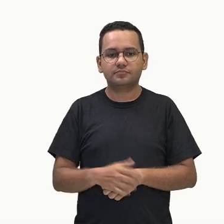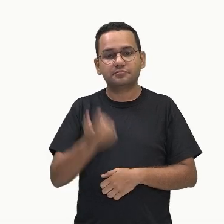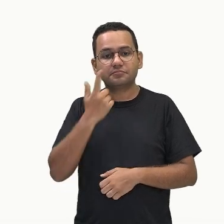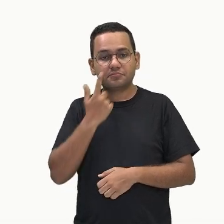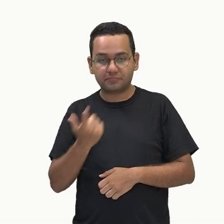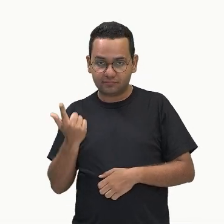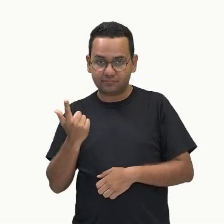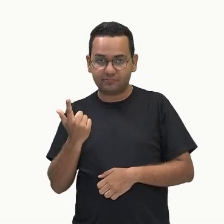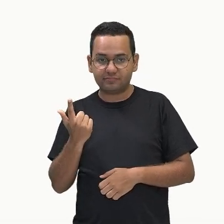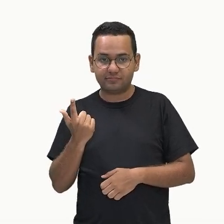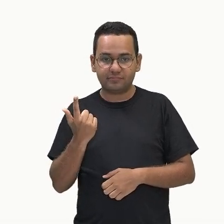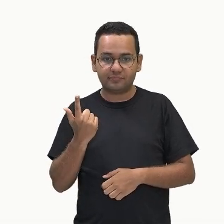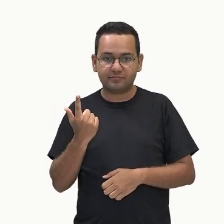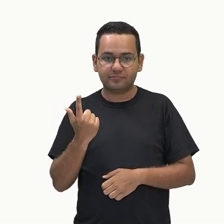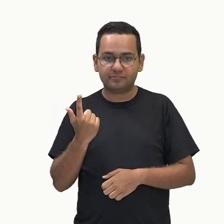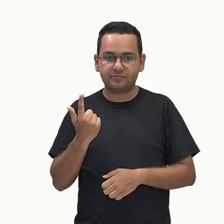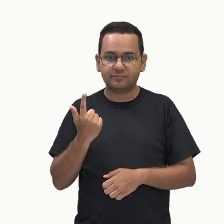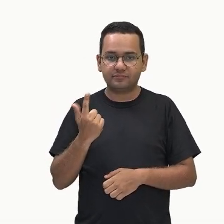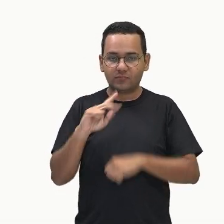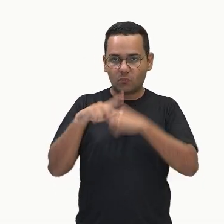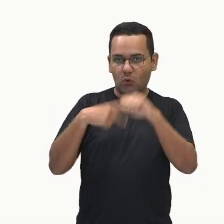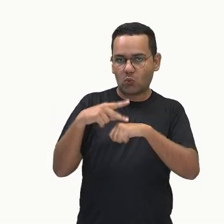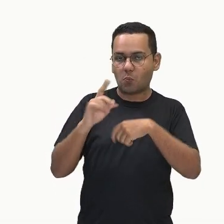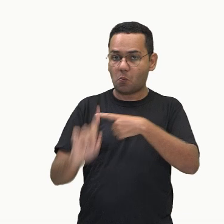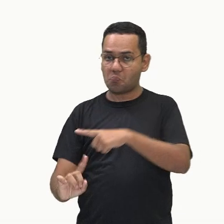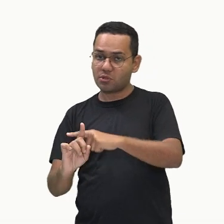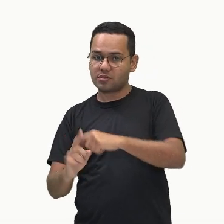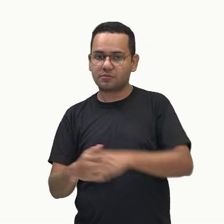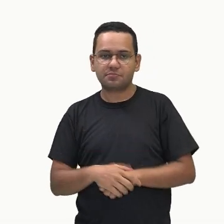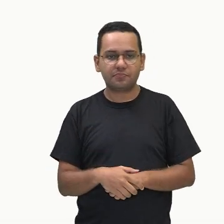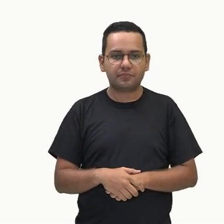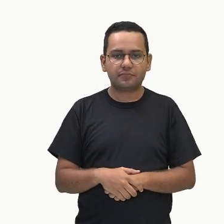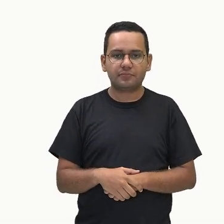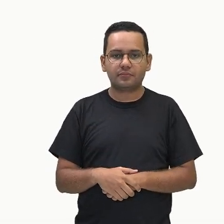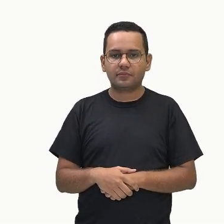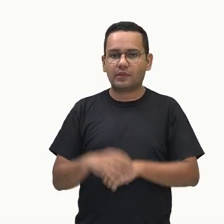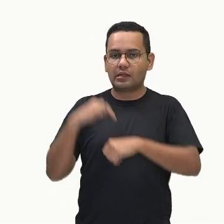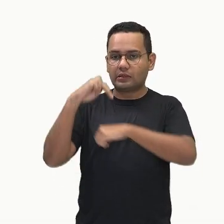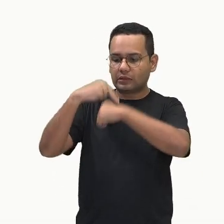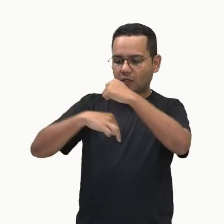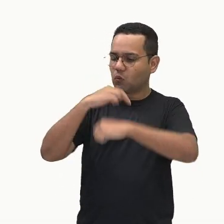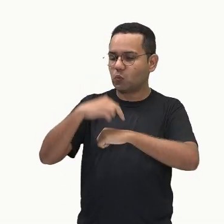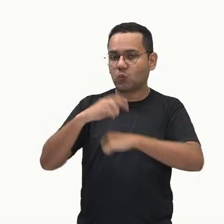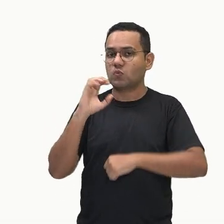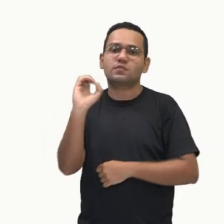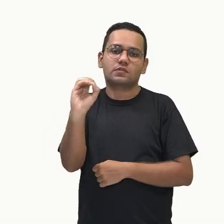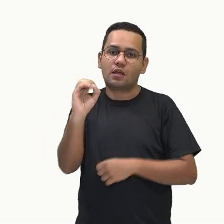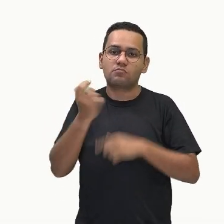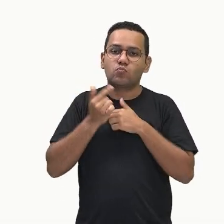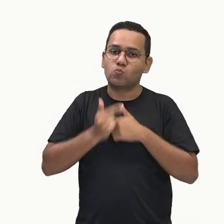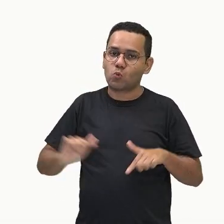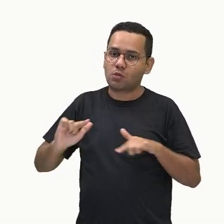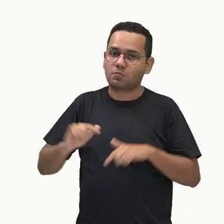carga positiva. O nêutron não terá carga. O elétron,